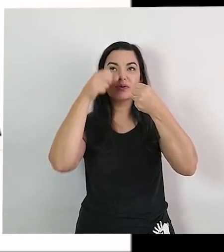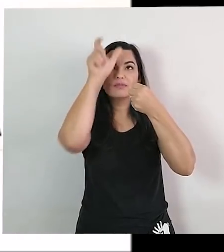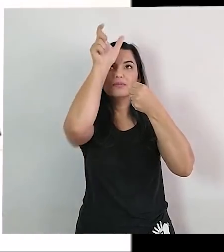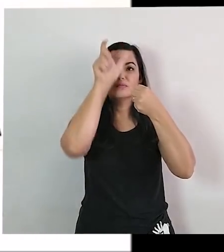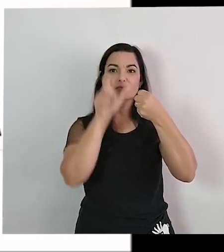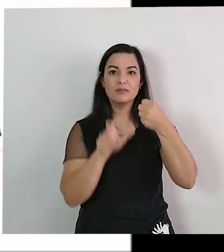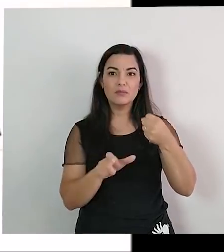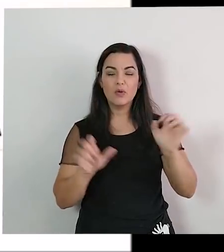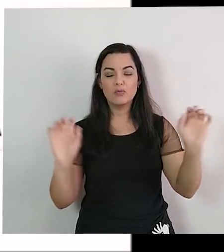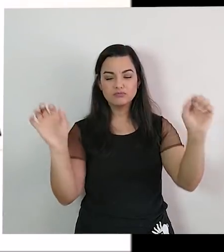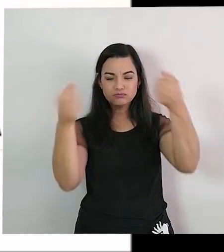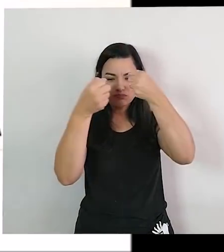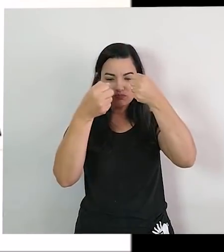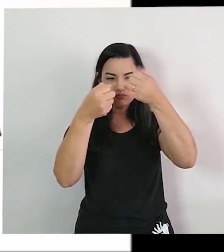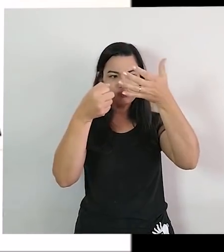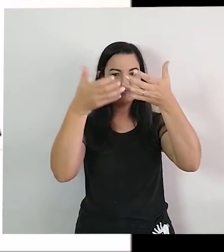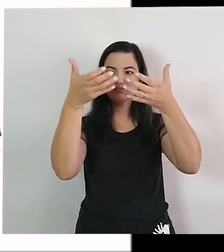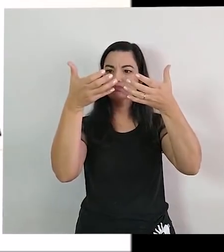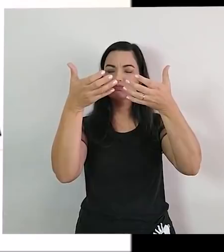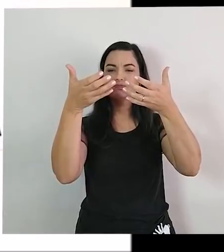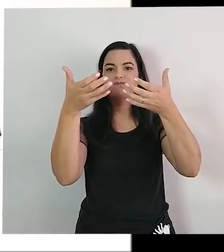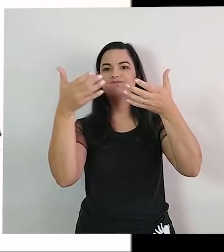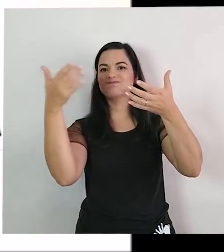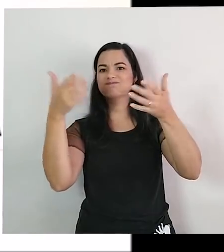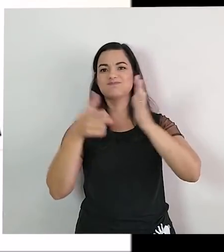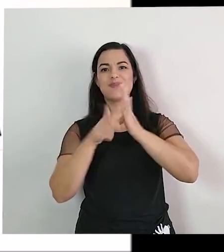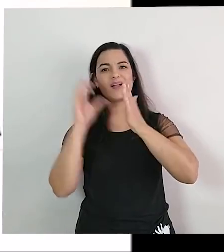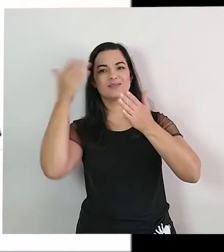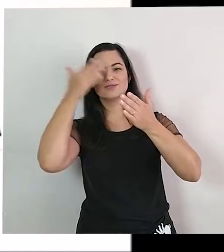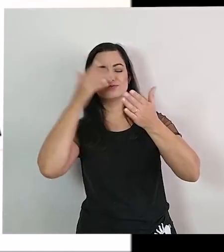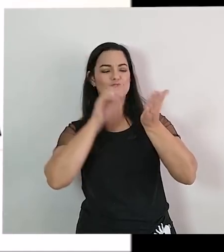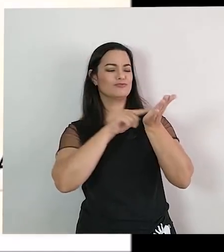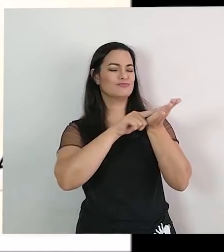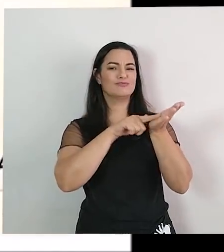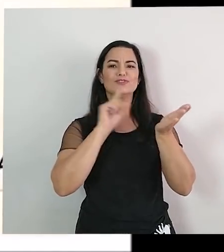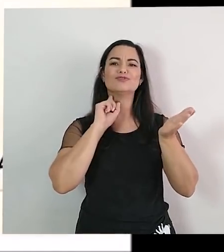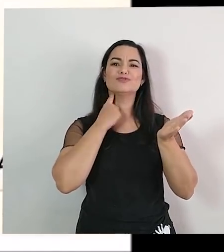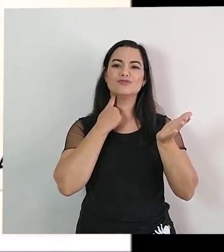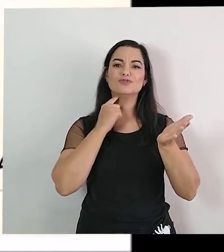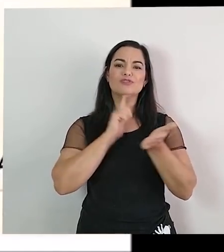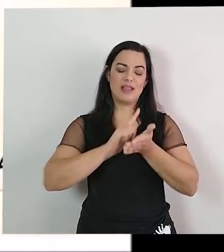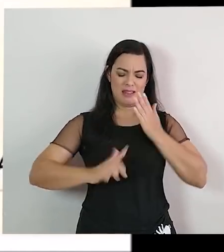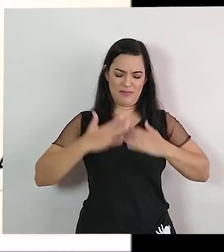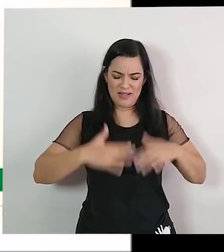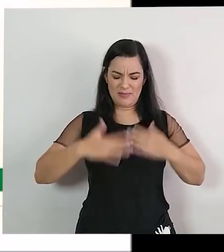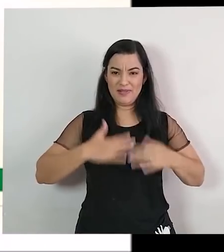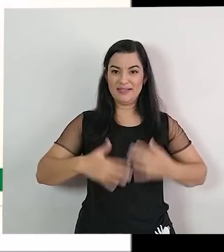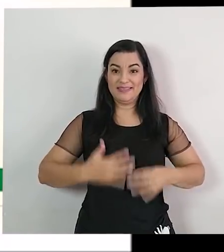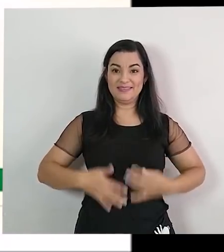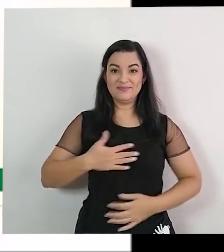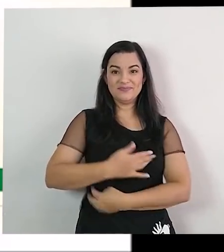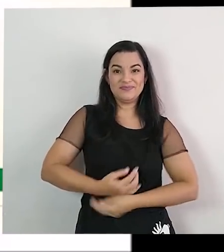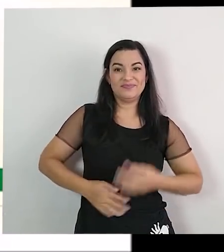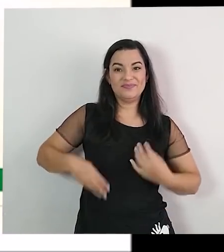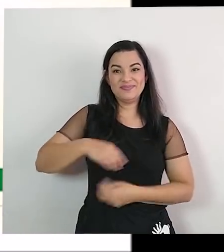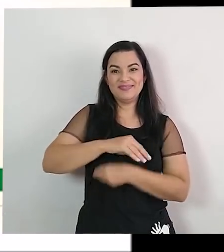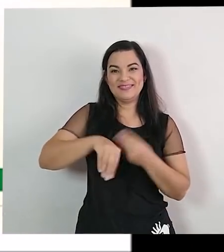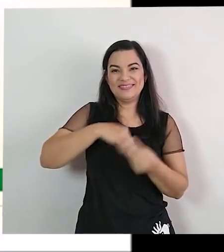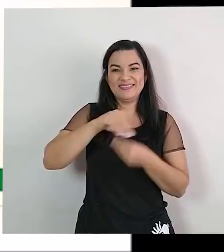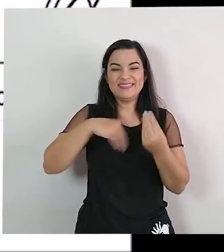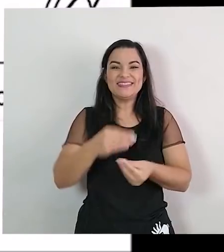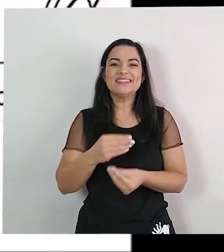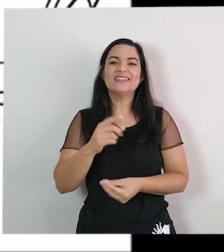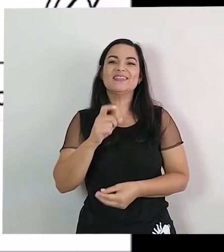O gato não viu e a patinha sujou. Limpa, limpa, limpa. E verde